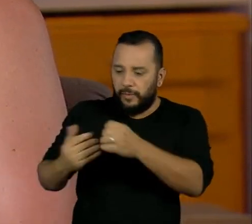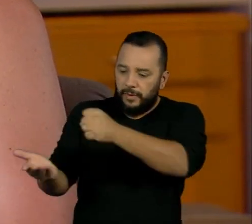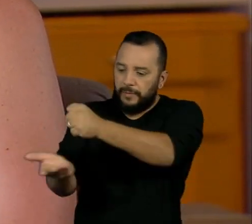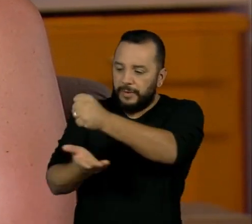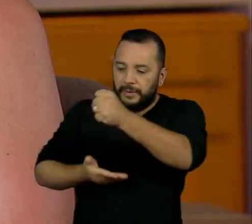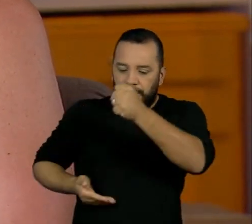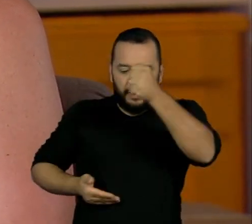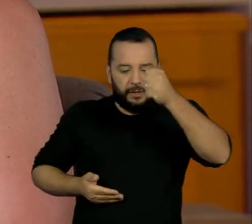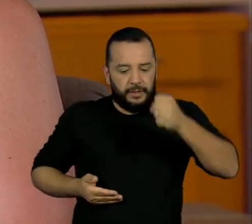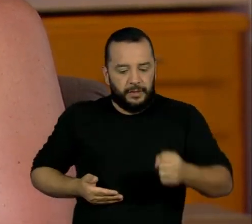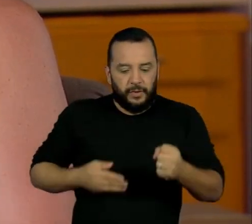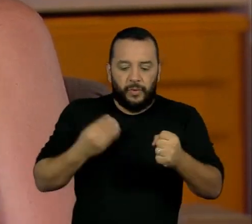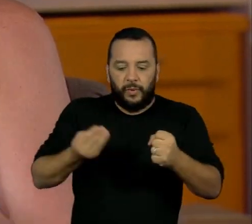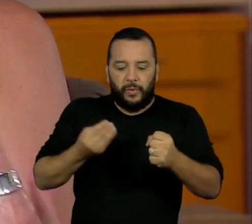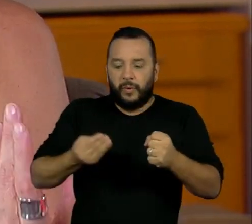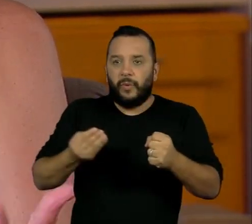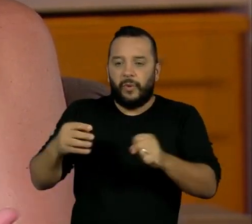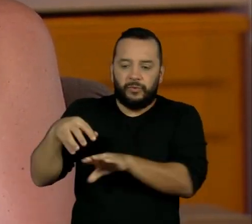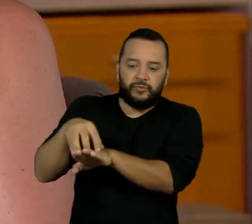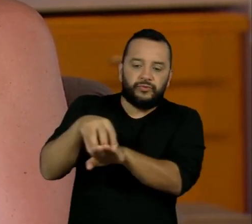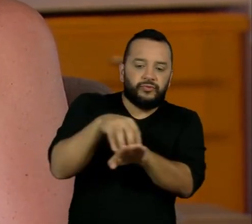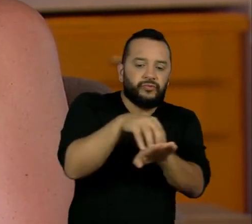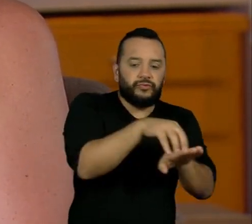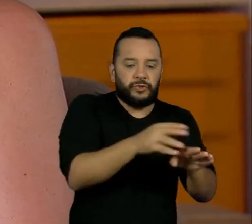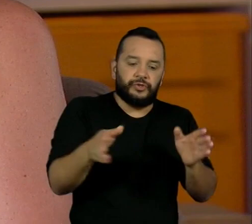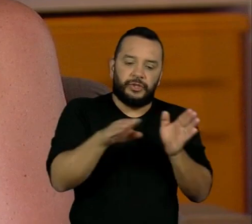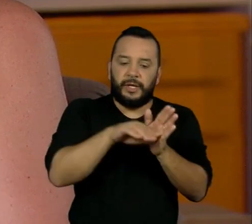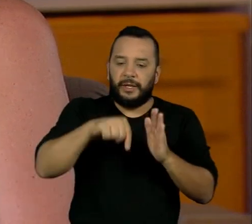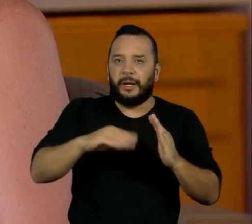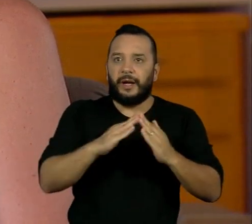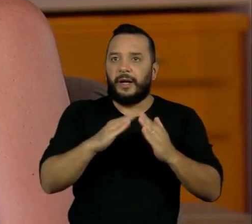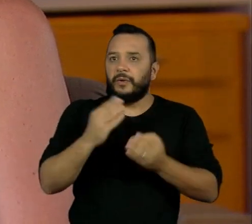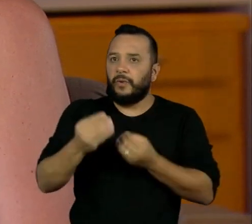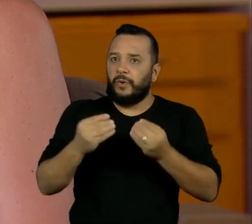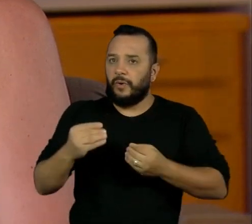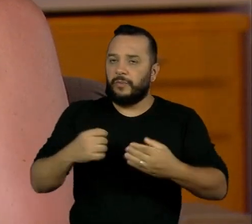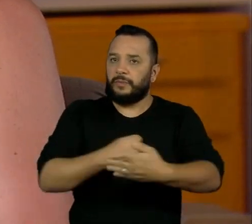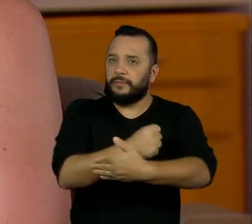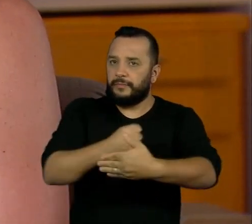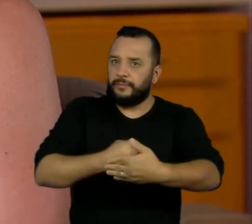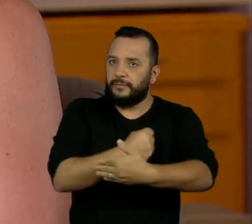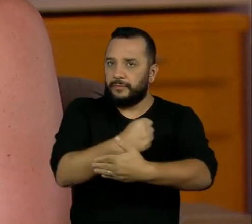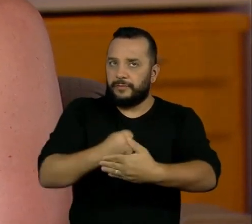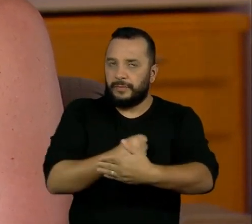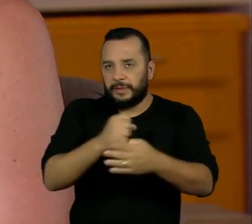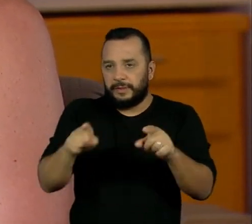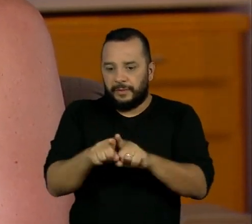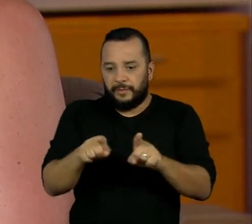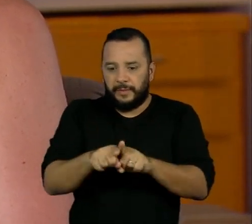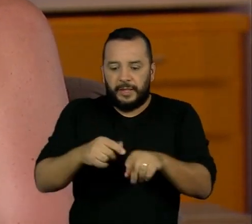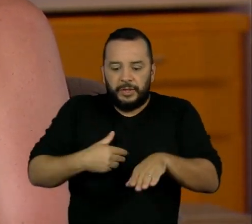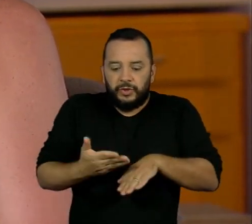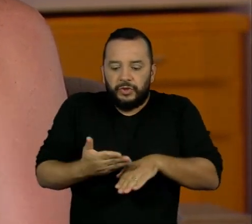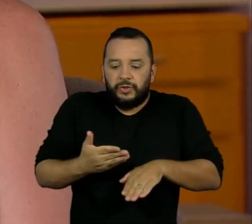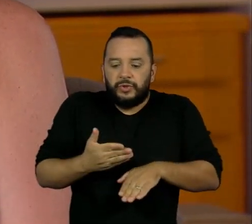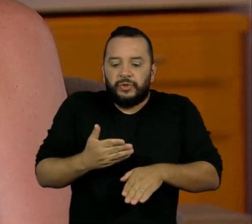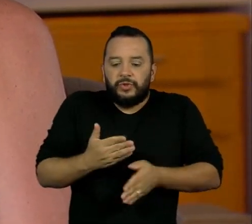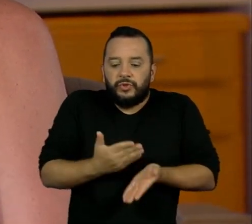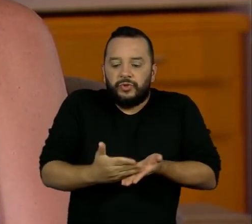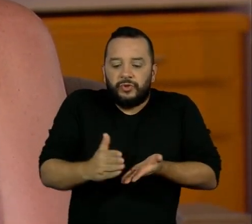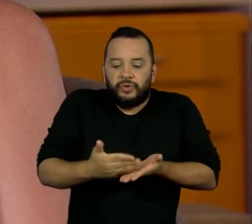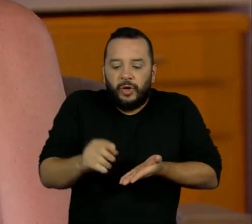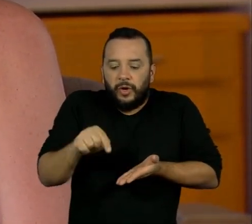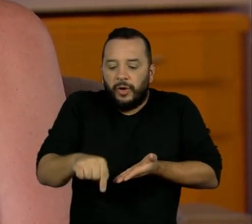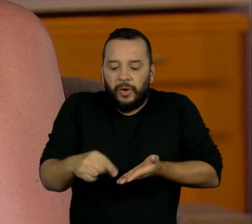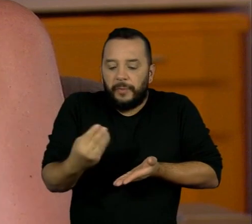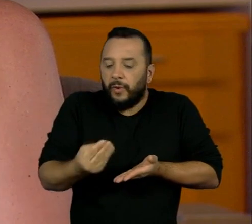está chegando até você esse alimento, como prepará-lo e depois saber o que fazer com esses restos para que eles não virem um lixão